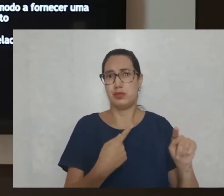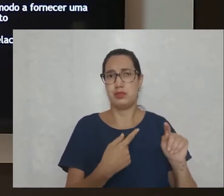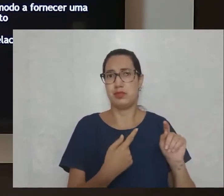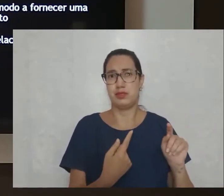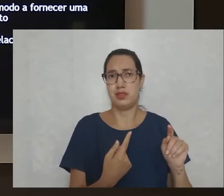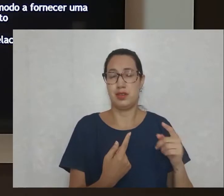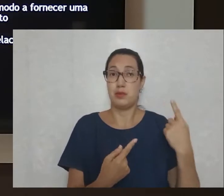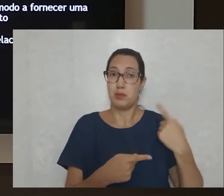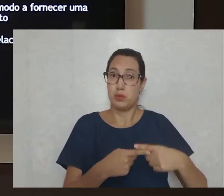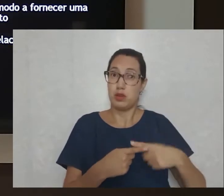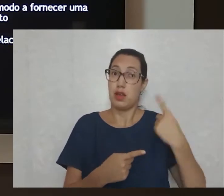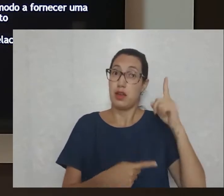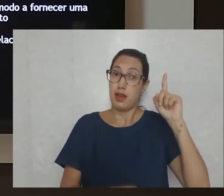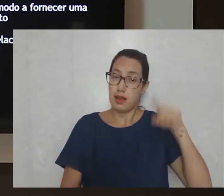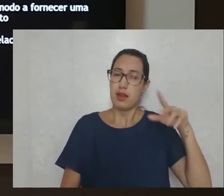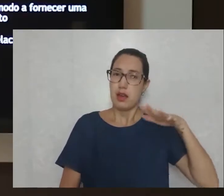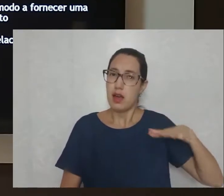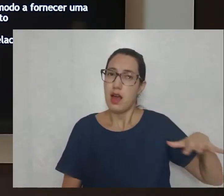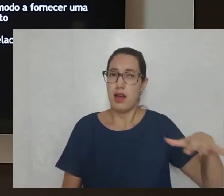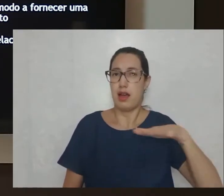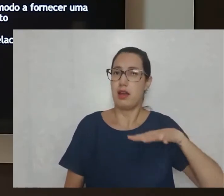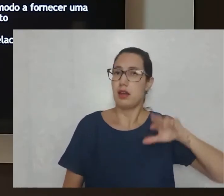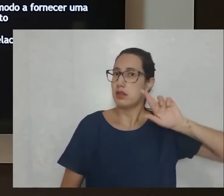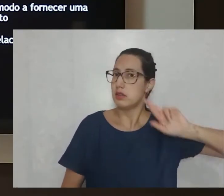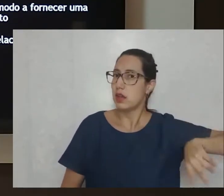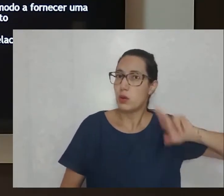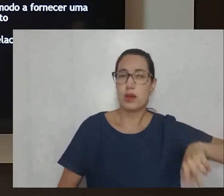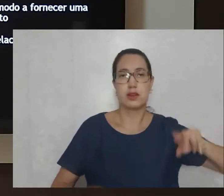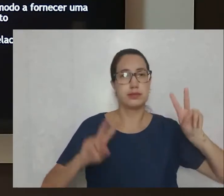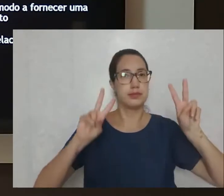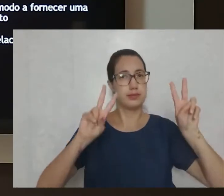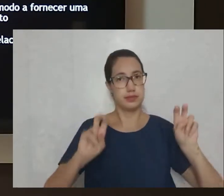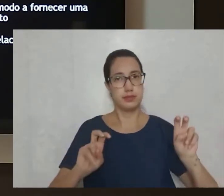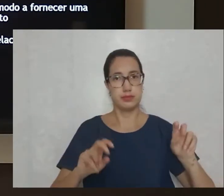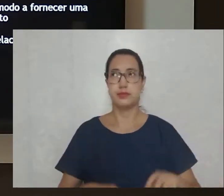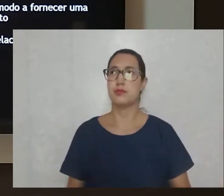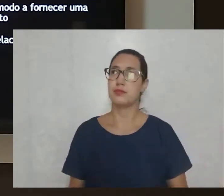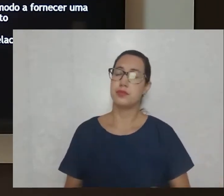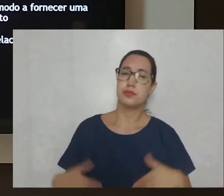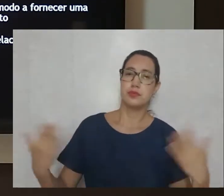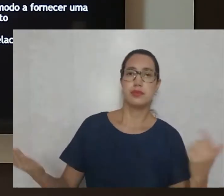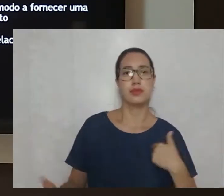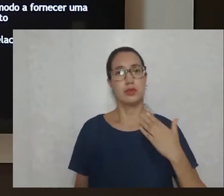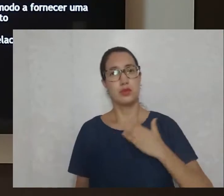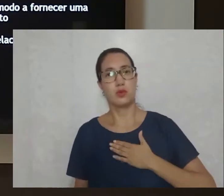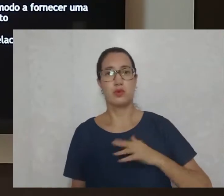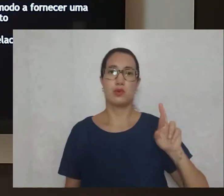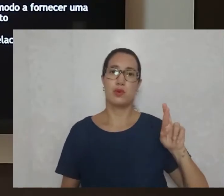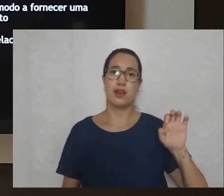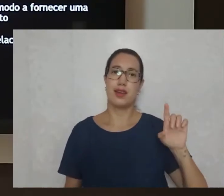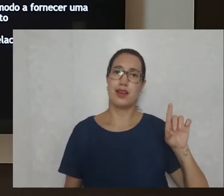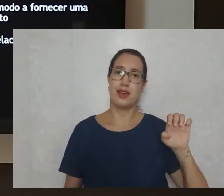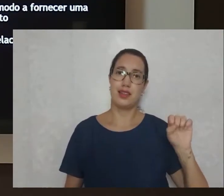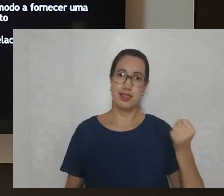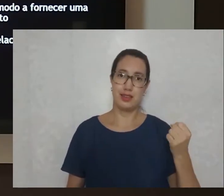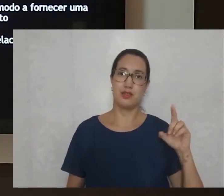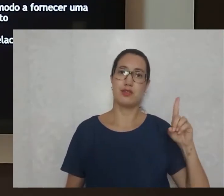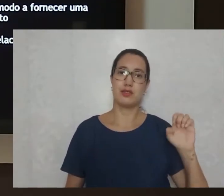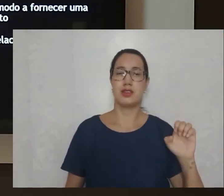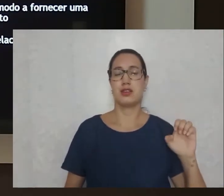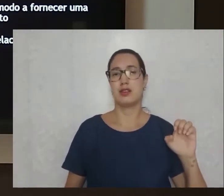é um tema. É a mesma coisa. Eu gosto de redes de comunicações. Você não vai fazer um artigo sobre redes de comunicações, porque isso não é